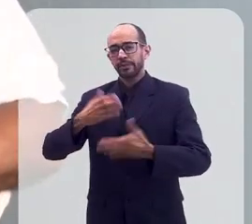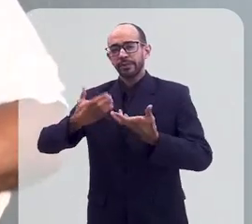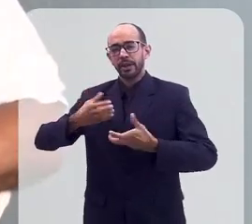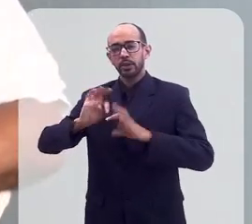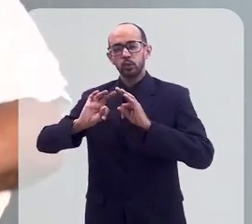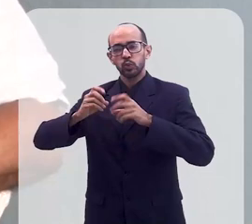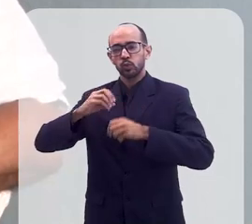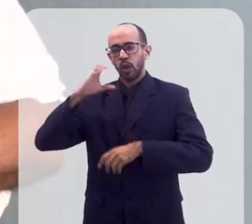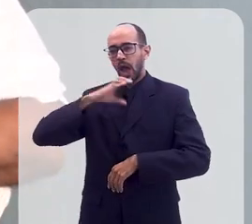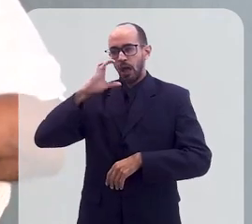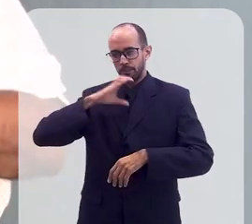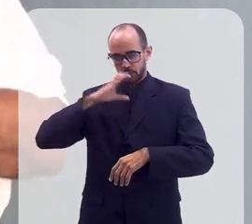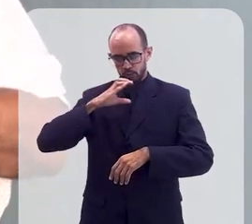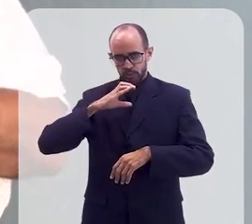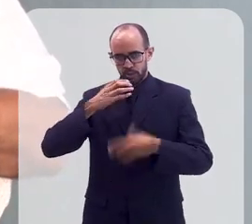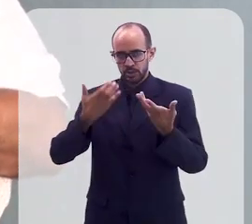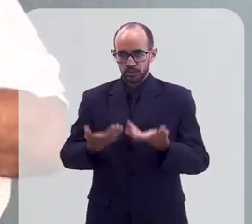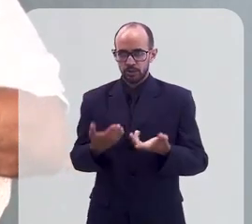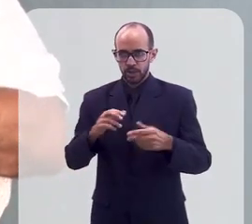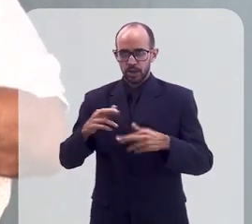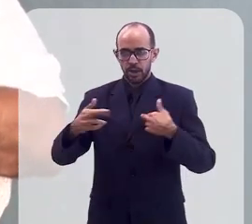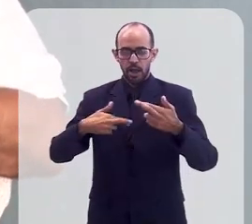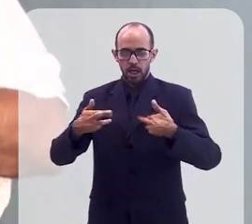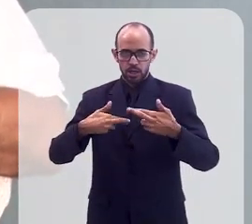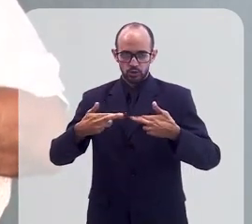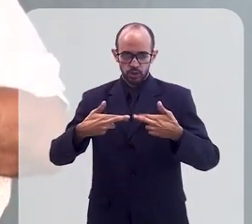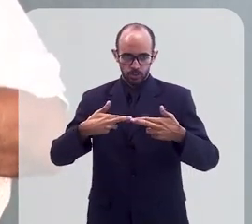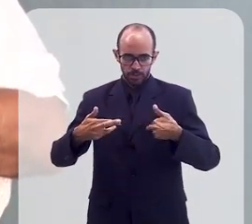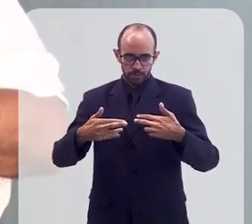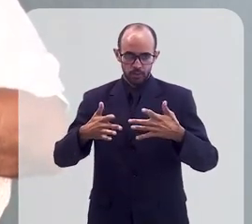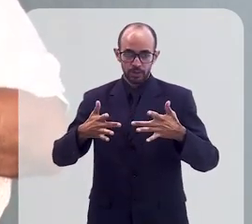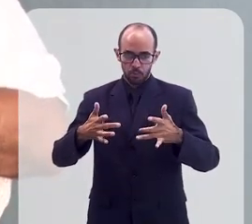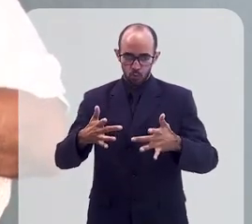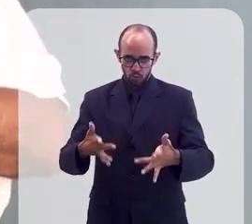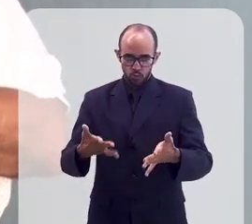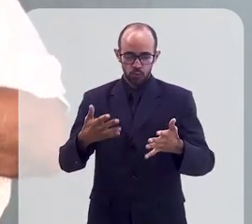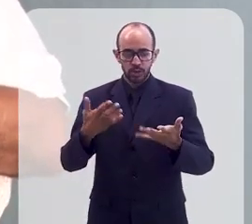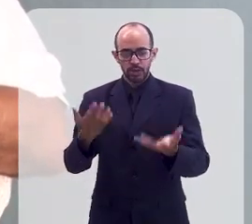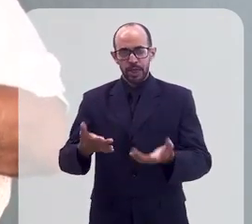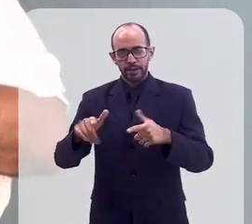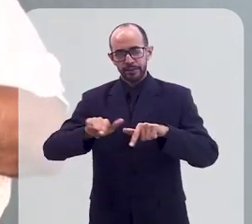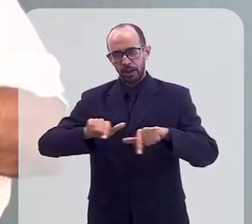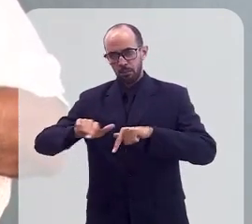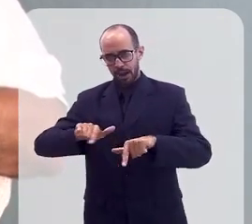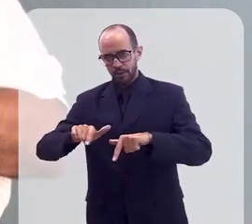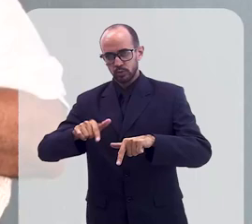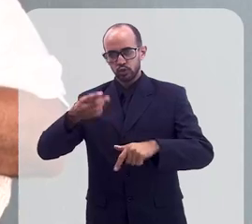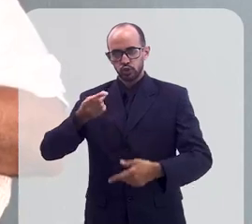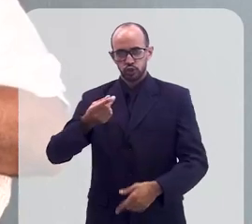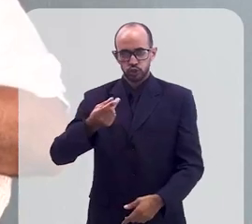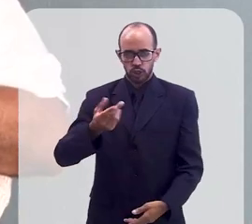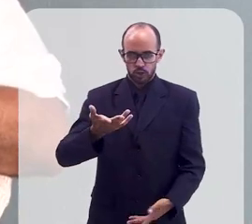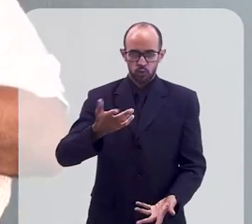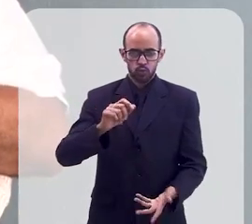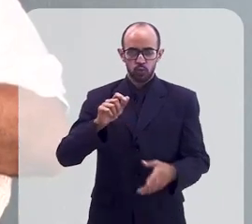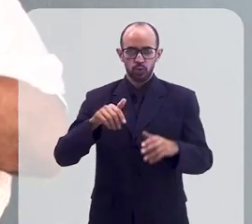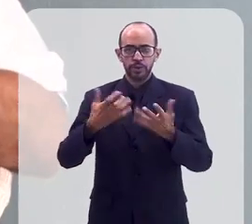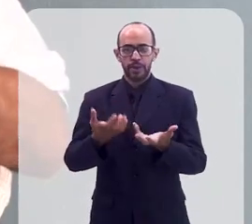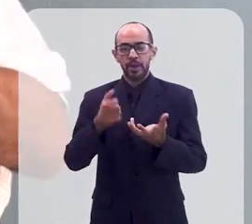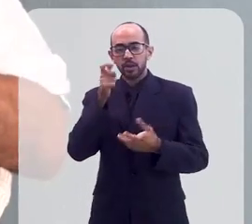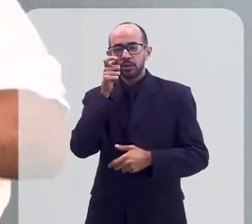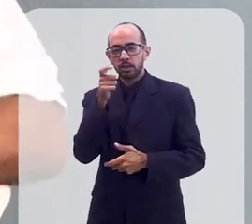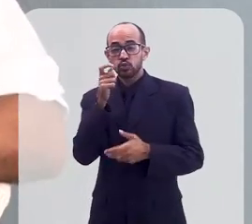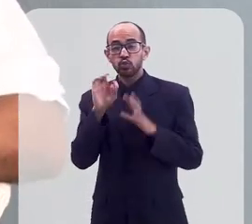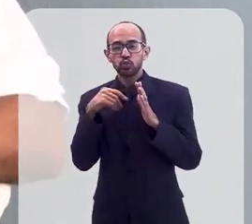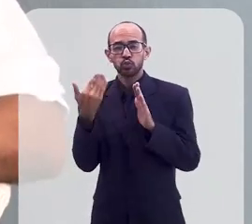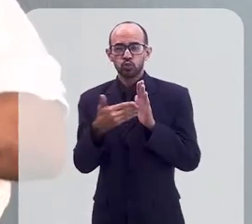imediatistas. Certo. Elas querem relacionamento, elas querem emprego, elas querem dinheiro, elas querem